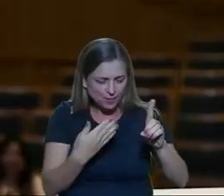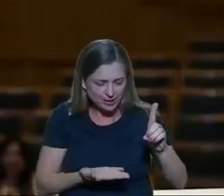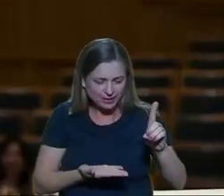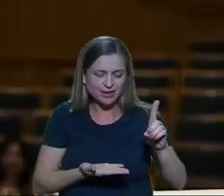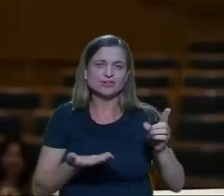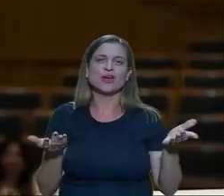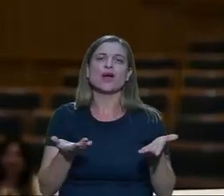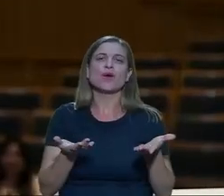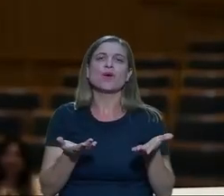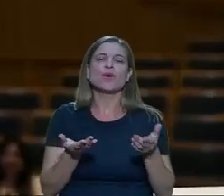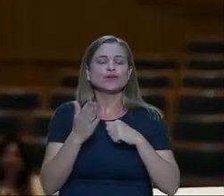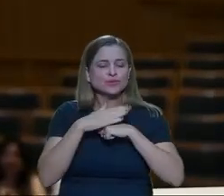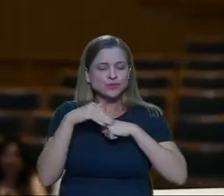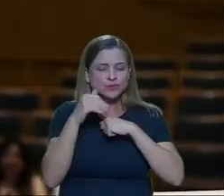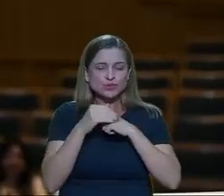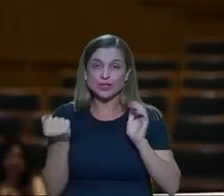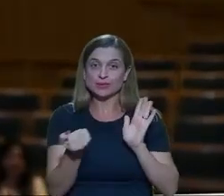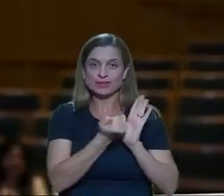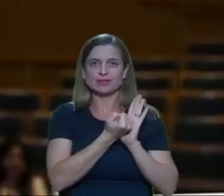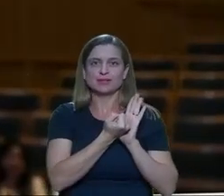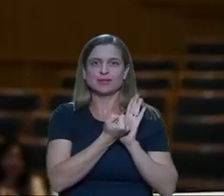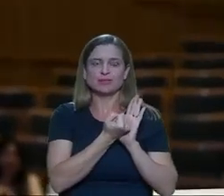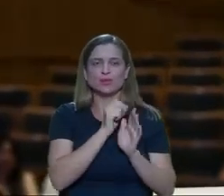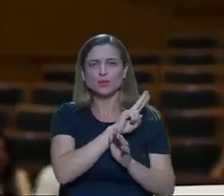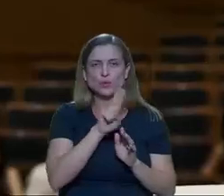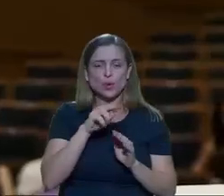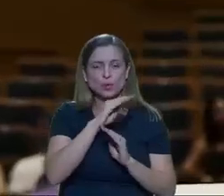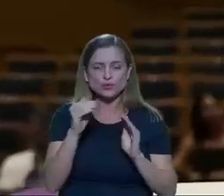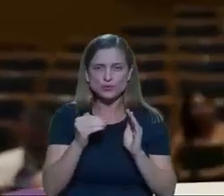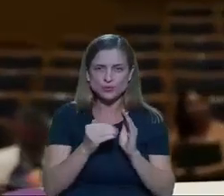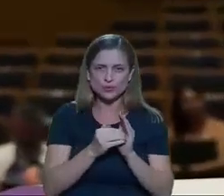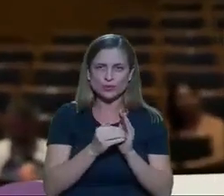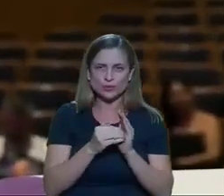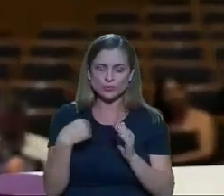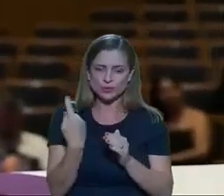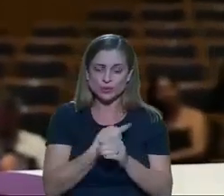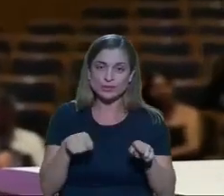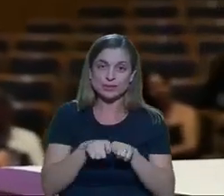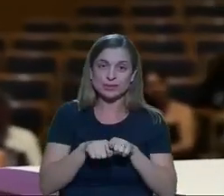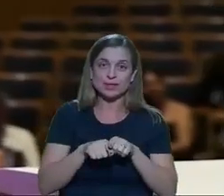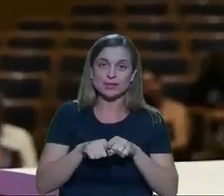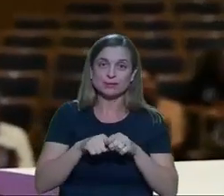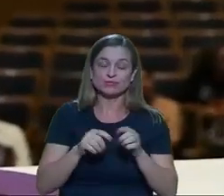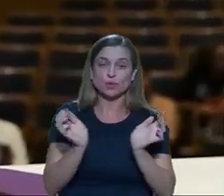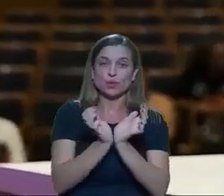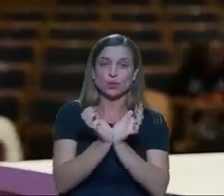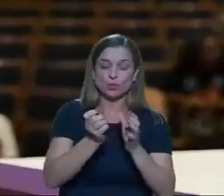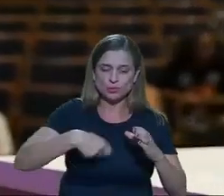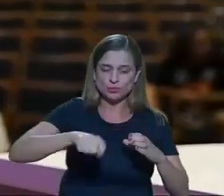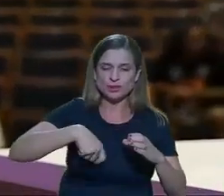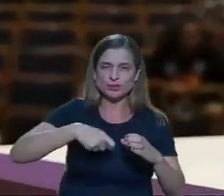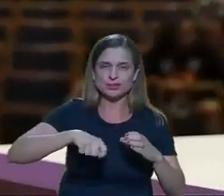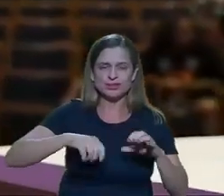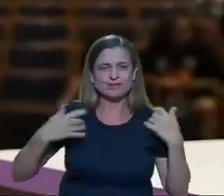agora traremos um gesto simbólico em nome de todos nós e também do Clube da Cozinha. Júnior, Bruno, por favor. E